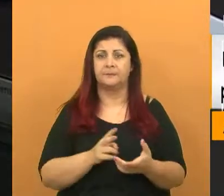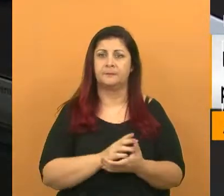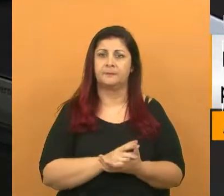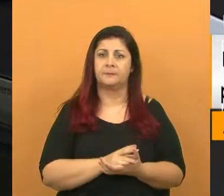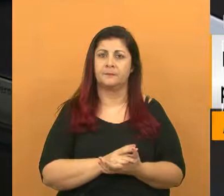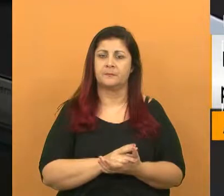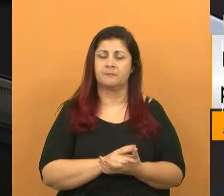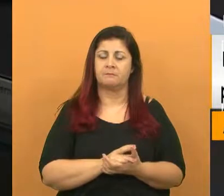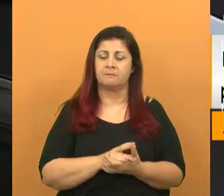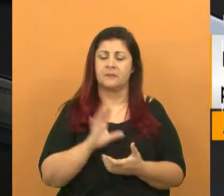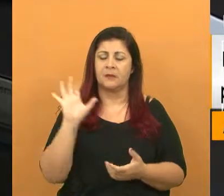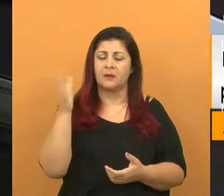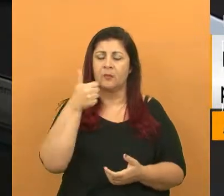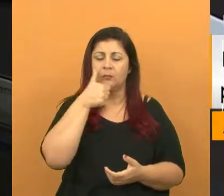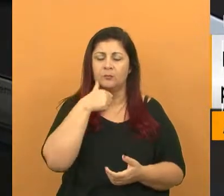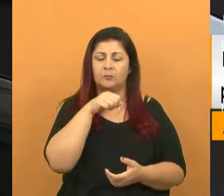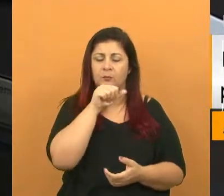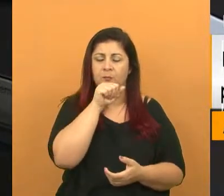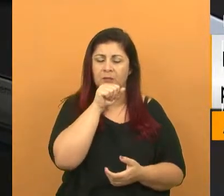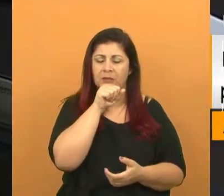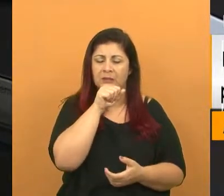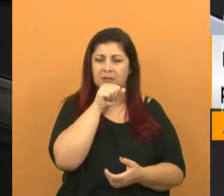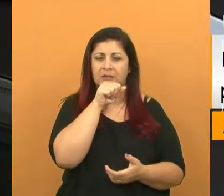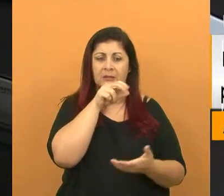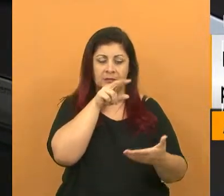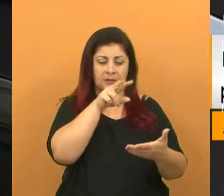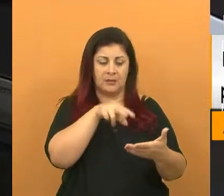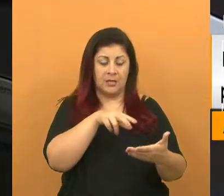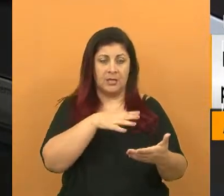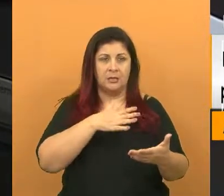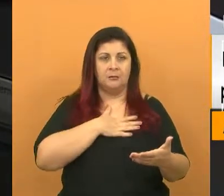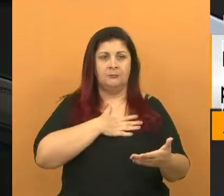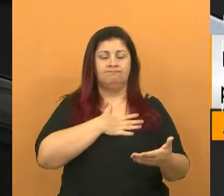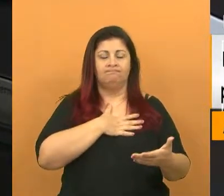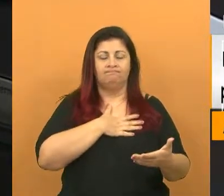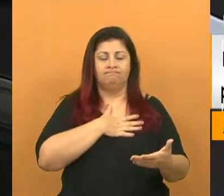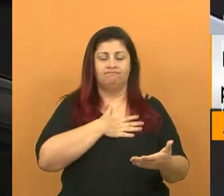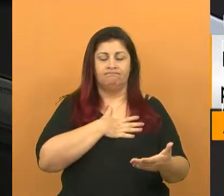a ocasião que a minha mãe foi diagnosticada com essa doença,